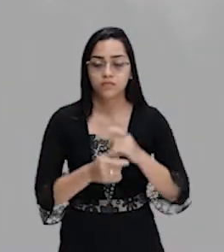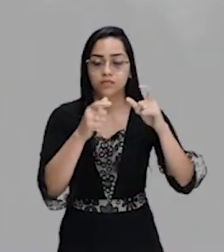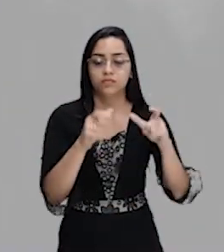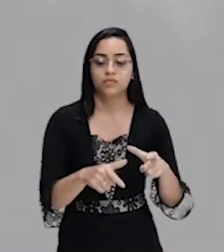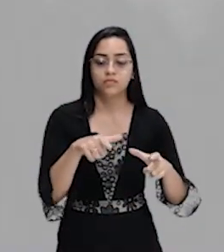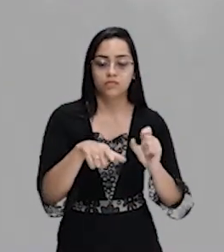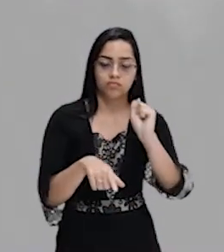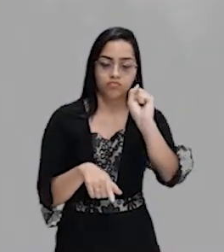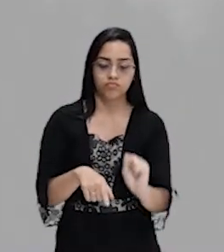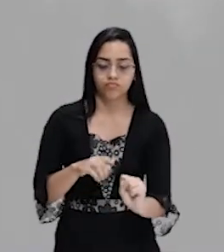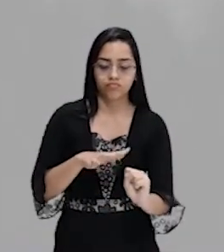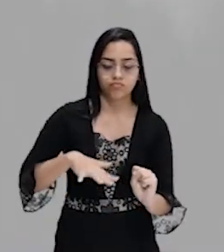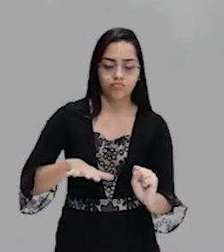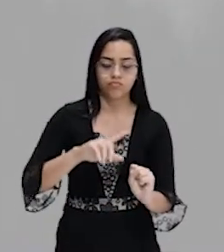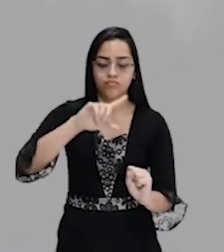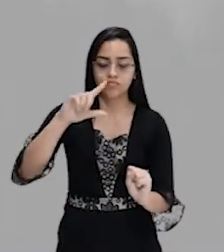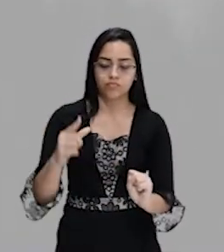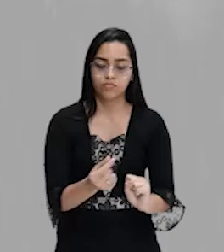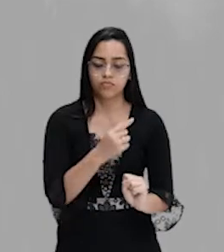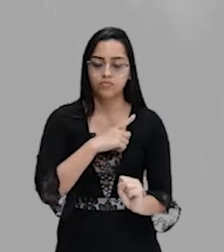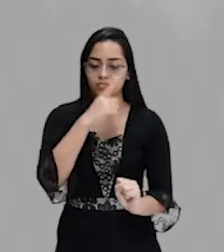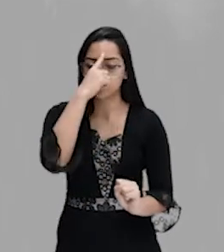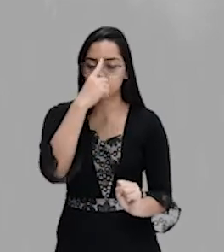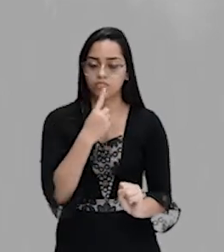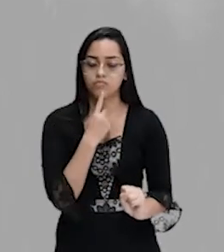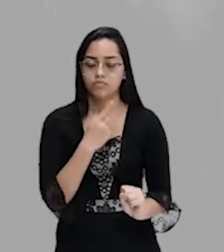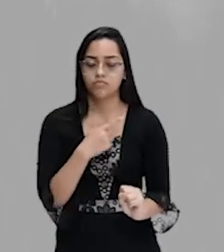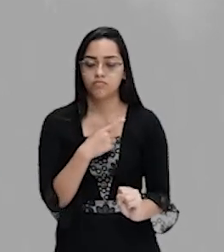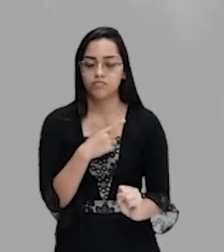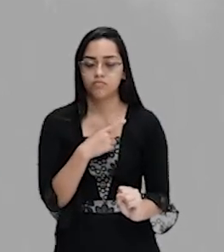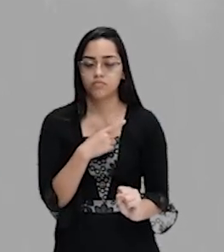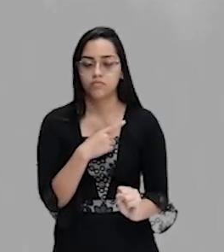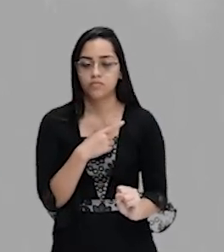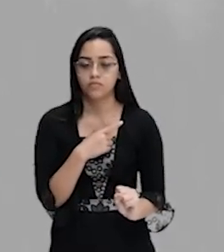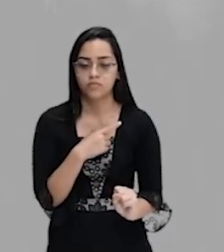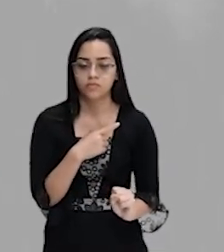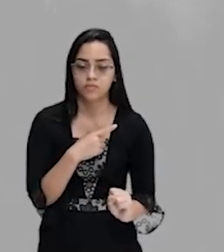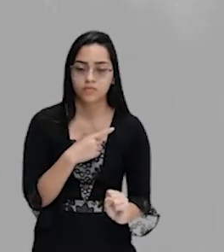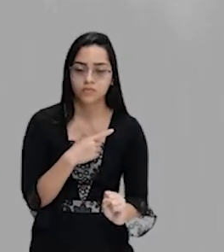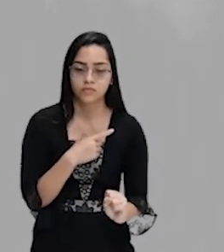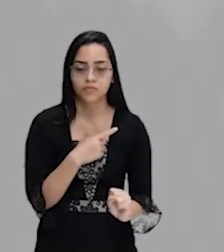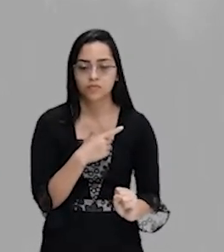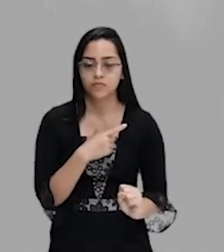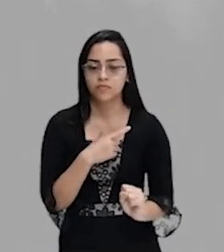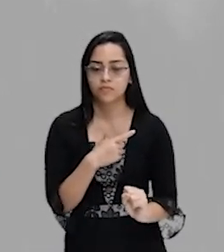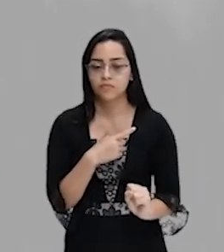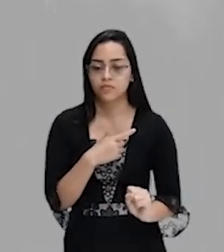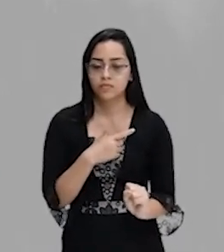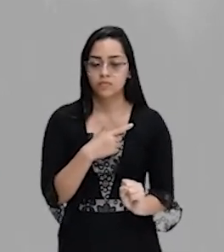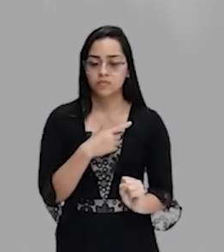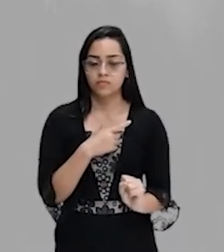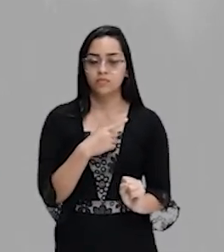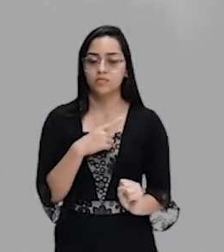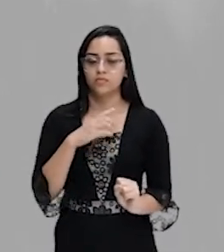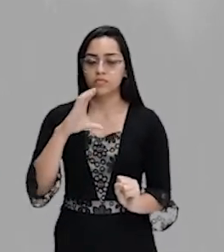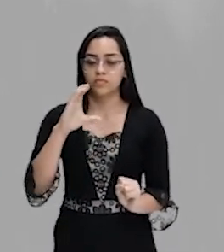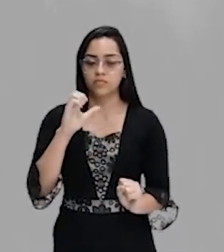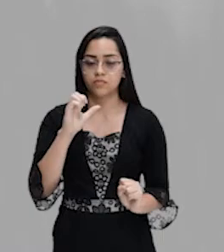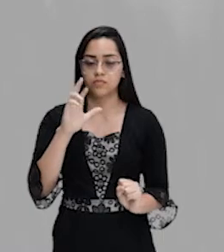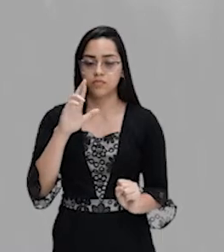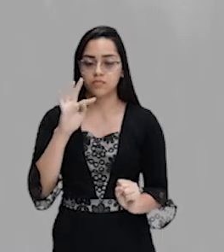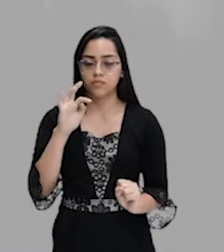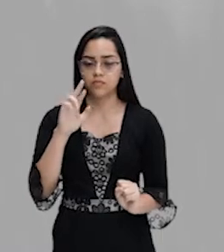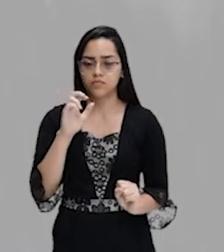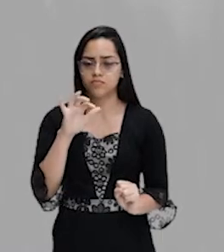aqui na parte de baixo, okay, da figura, né, do lado oculto da Lua. Ok? Então, essa cratera ali onde tem